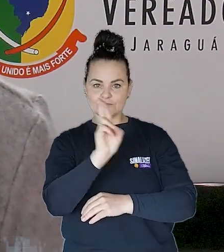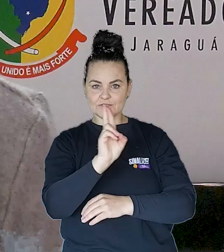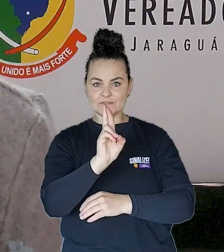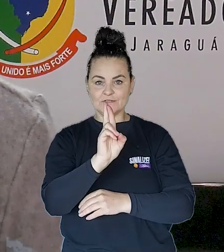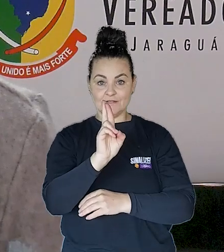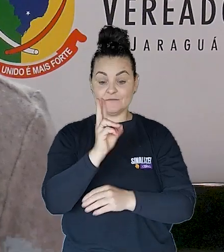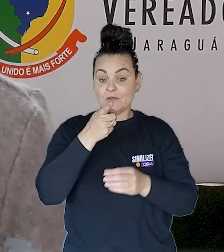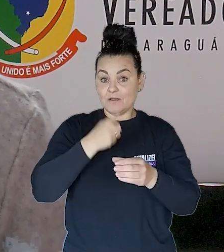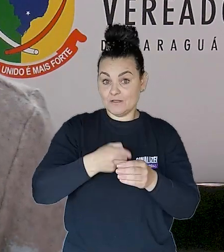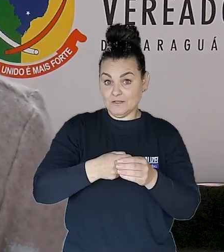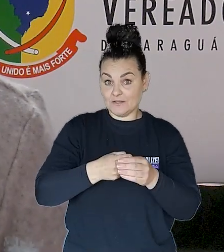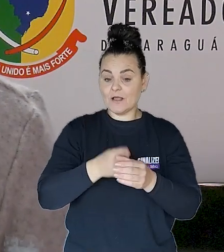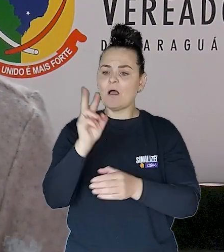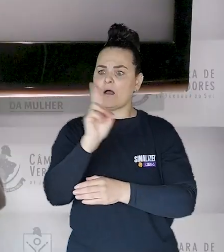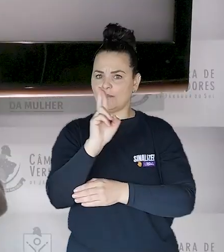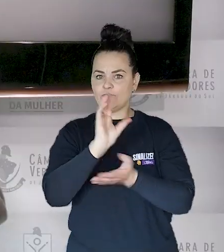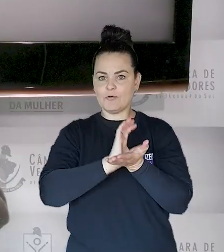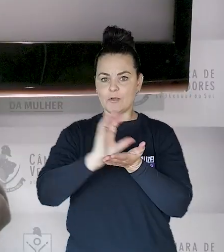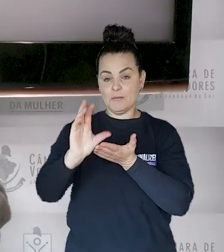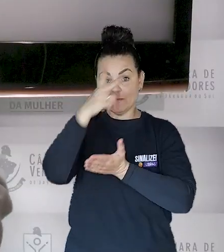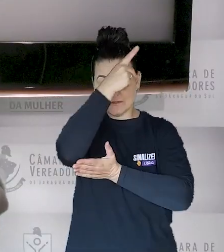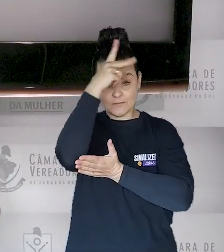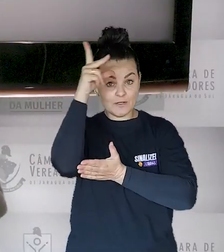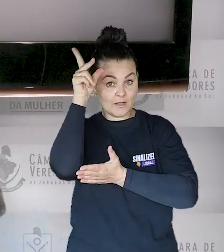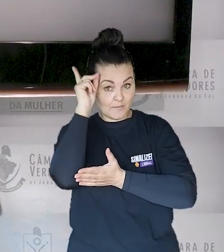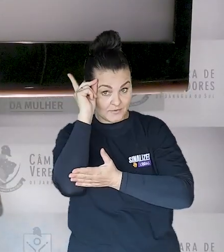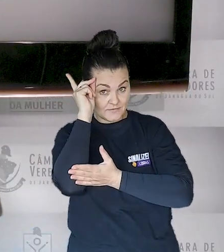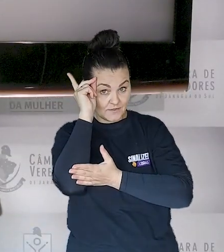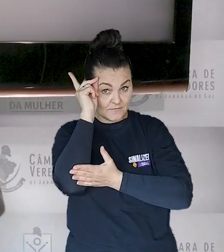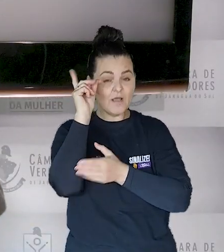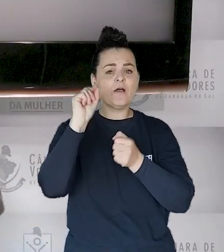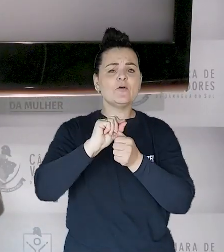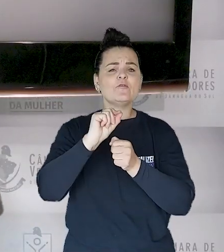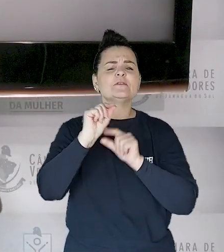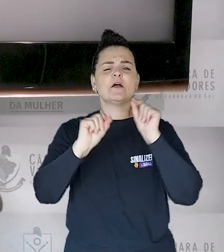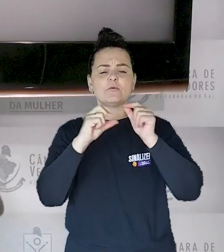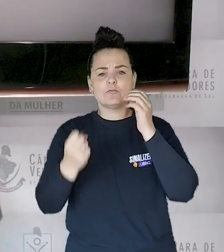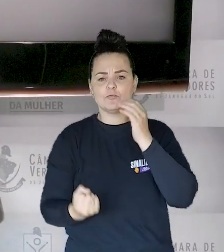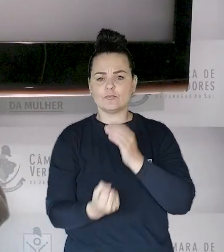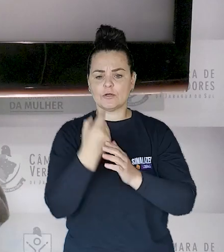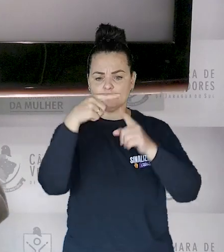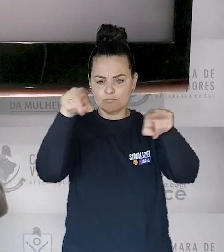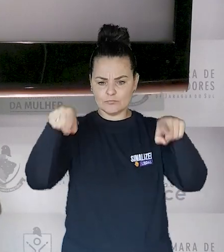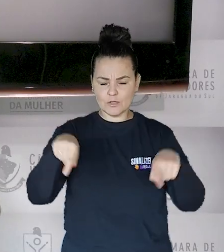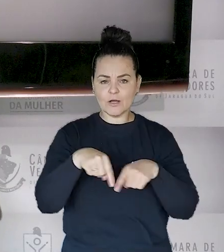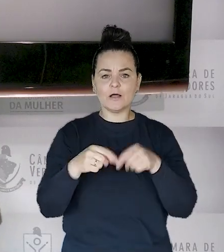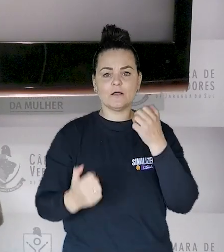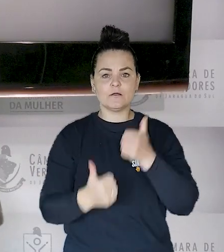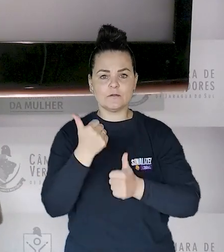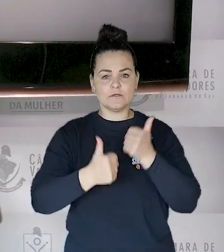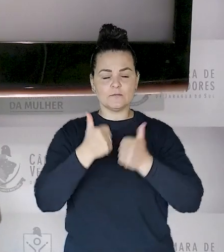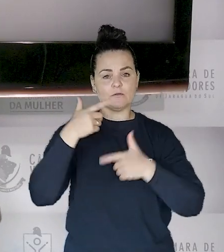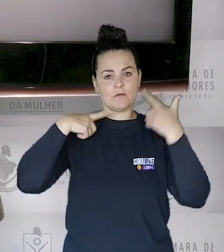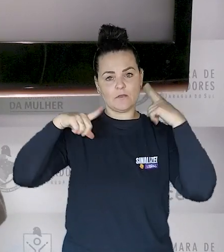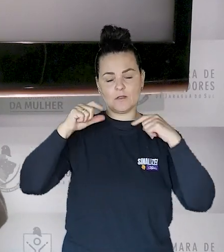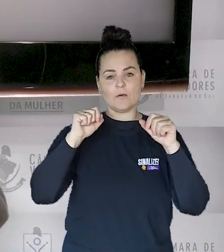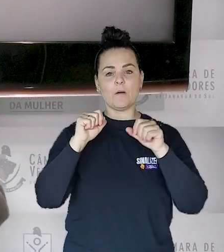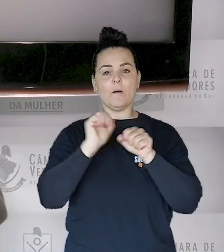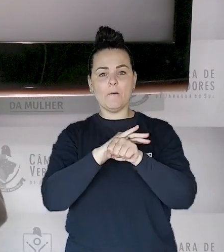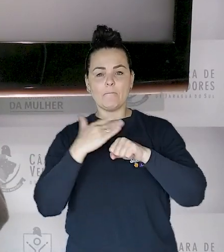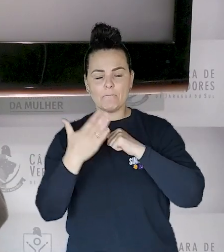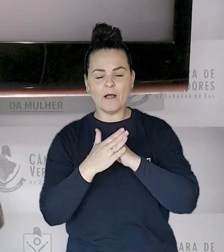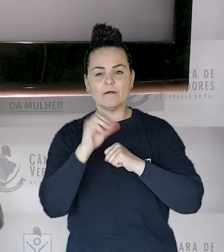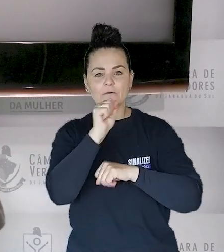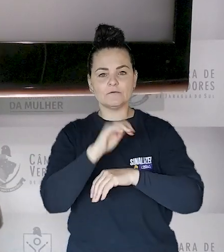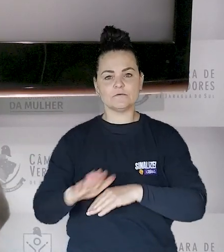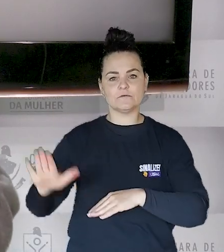emenda parlamentar para a cidade esse valor repassado à prefeitura Visa a implantação de áreas esportivas e de lazer entre os